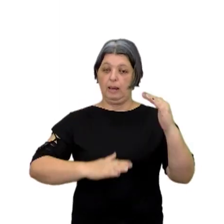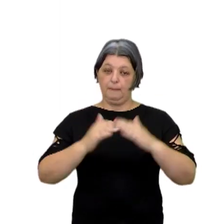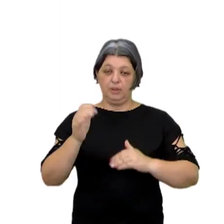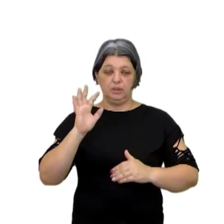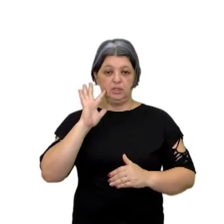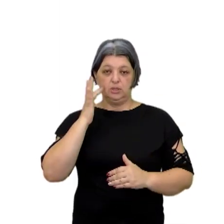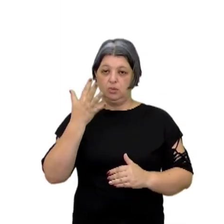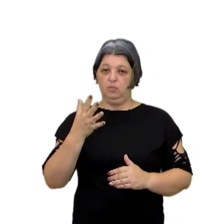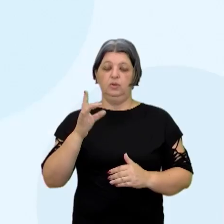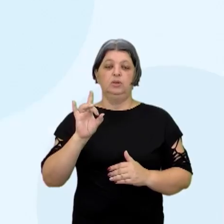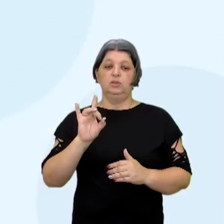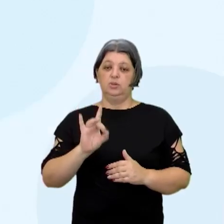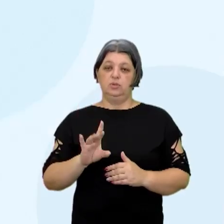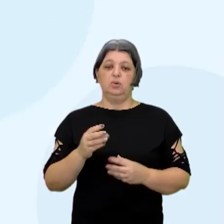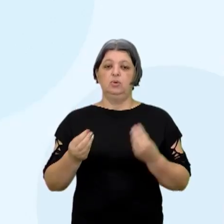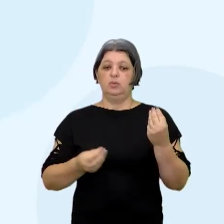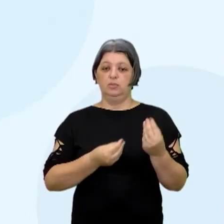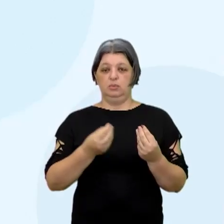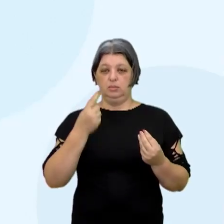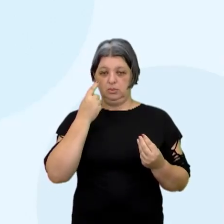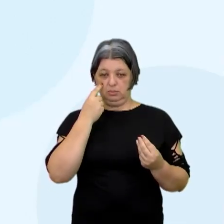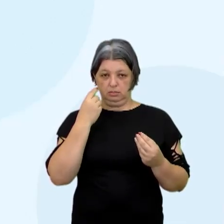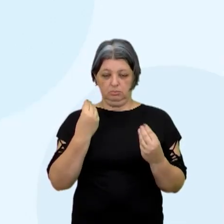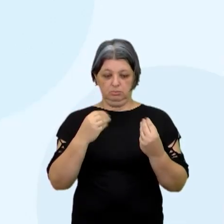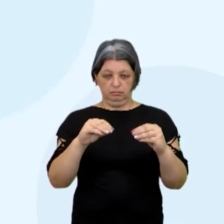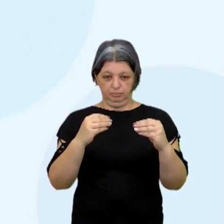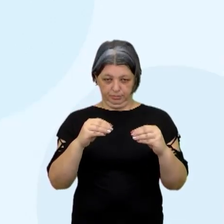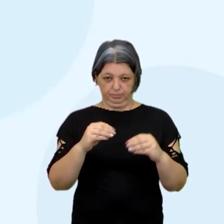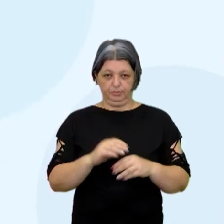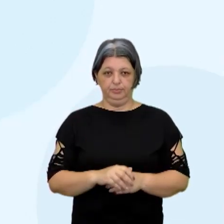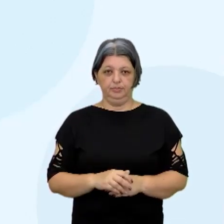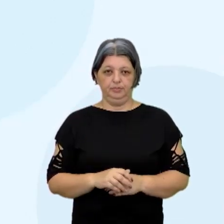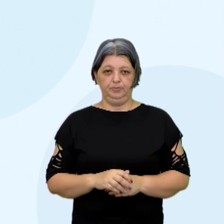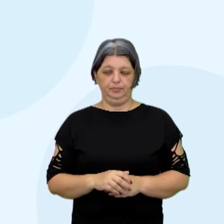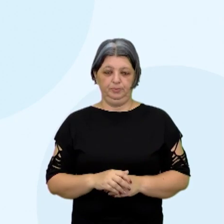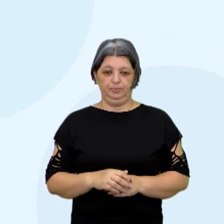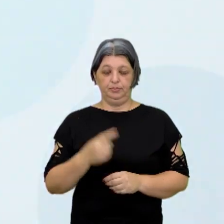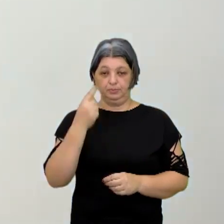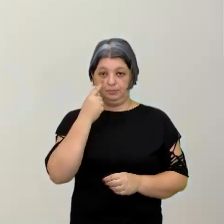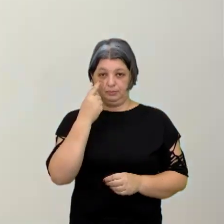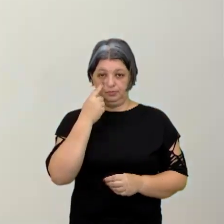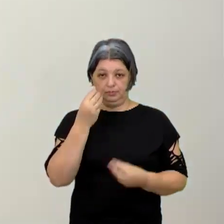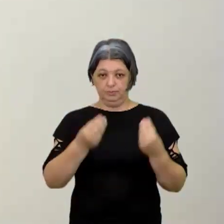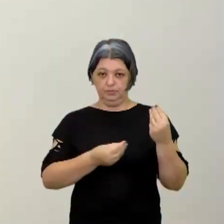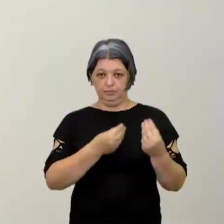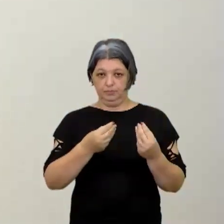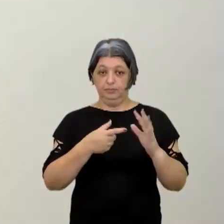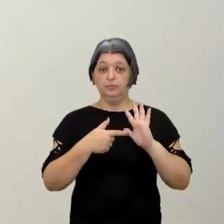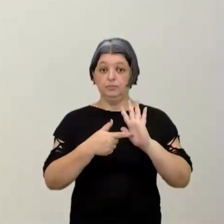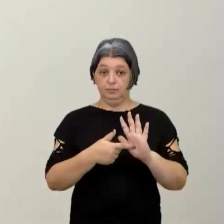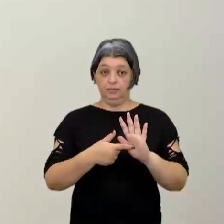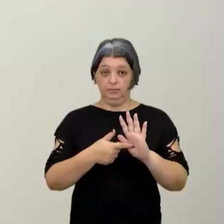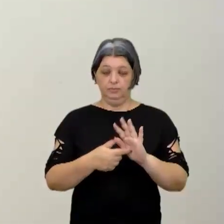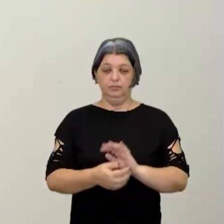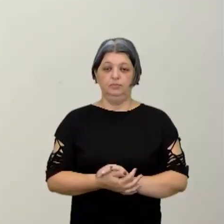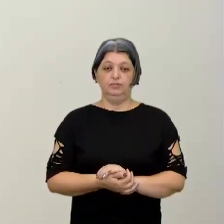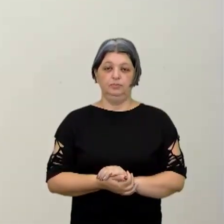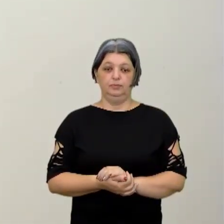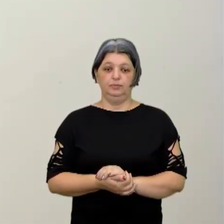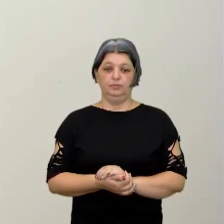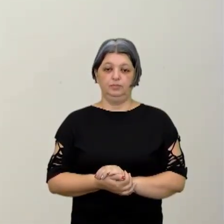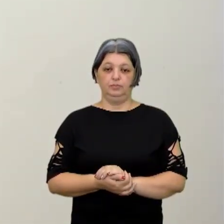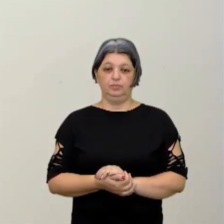resolver equação e agora colocar lá no plano cartesiano Tá certo vamos ver como vai ficar o plano cartesiano ó